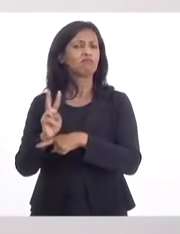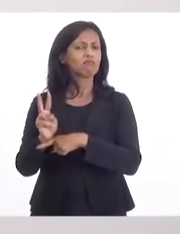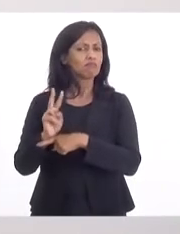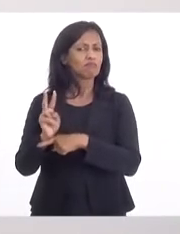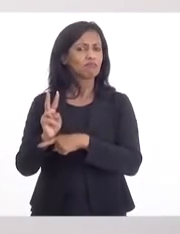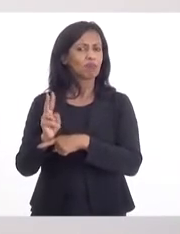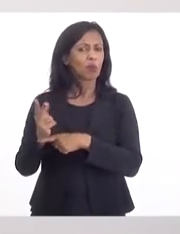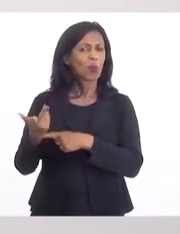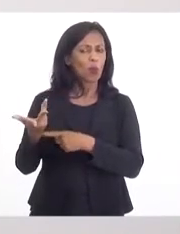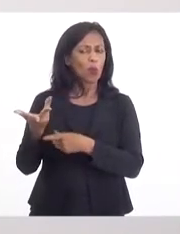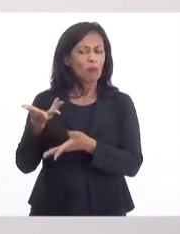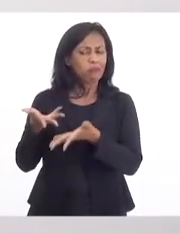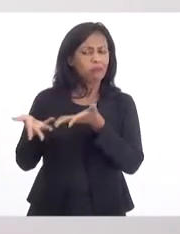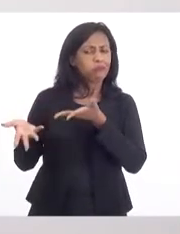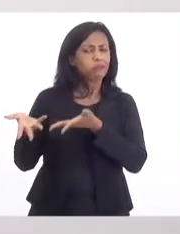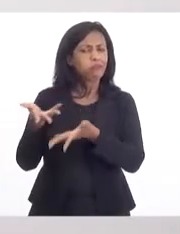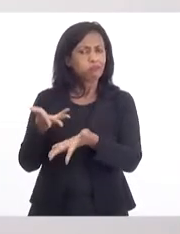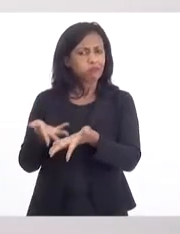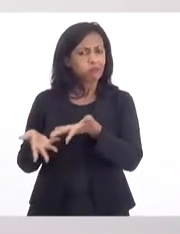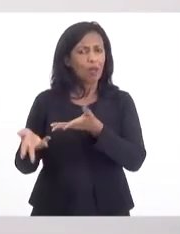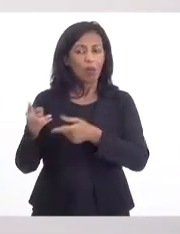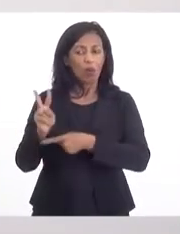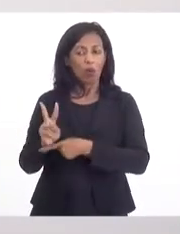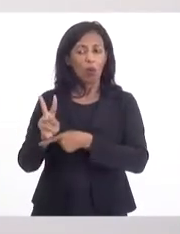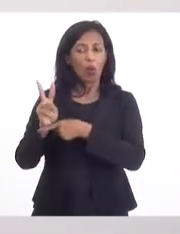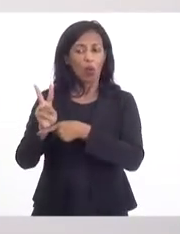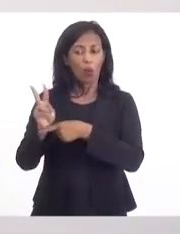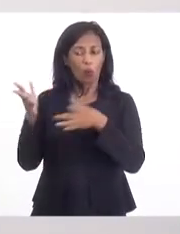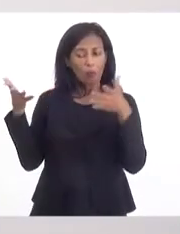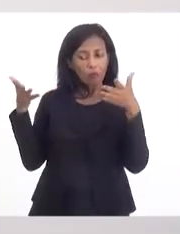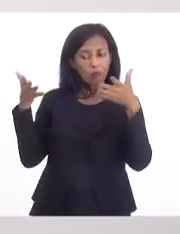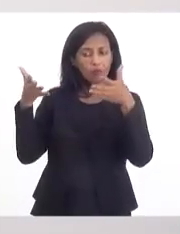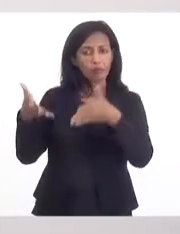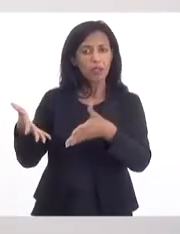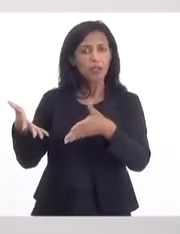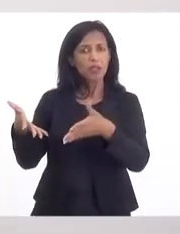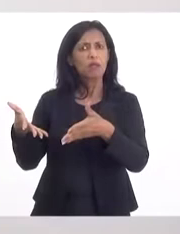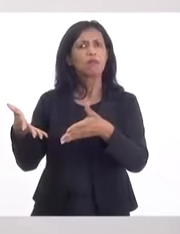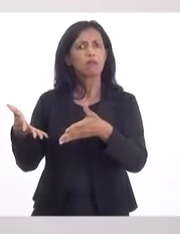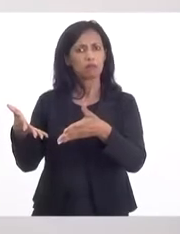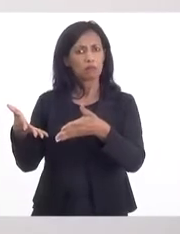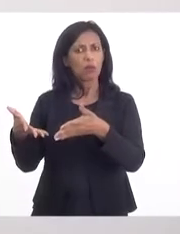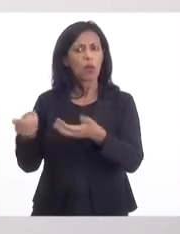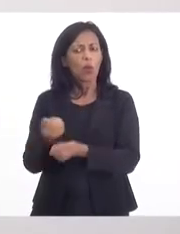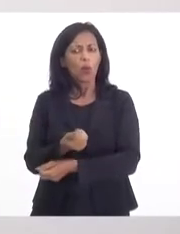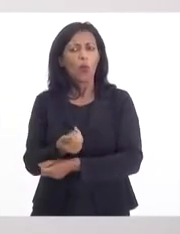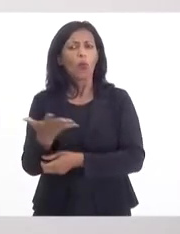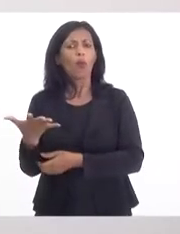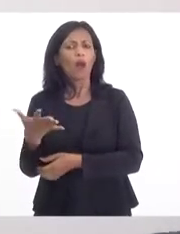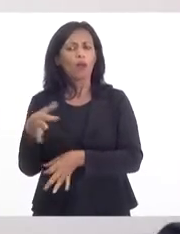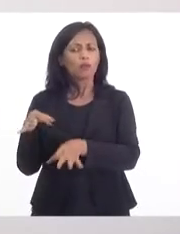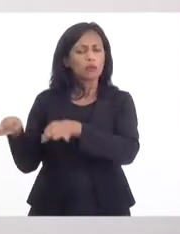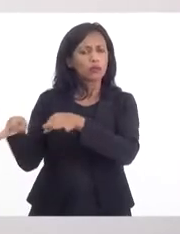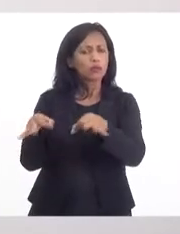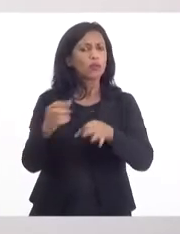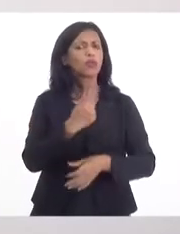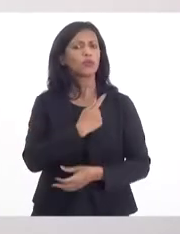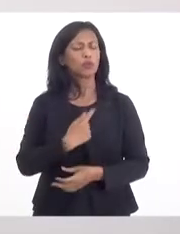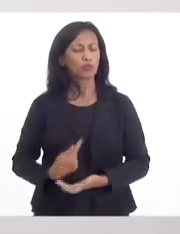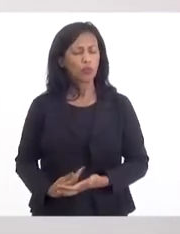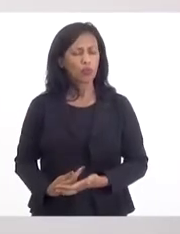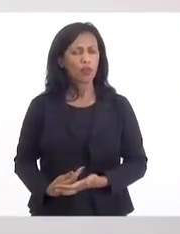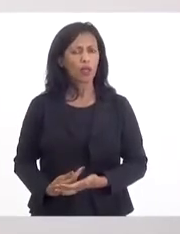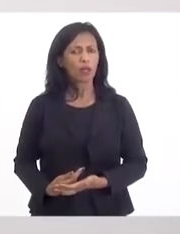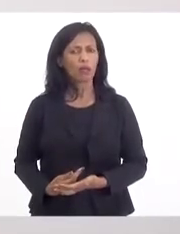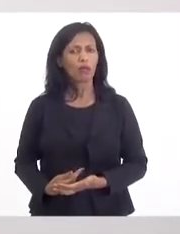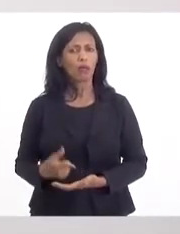com muita parcimônia, com um olhar clínico sobre quais são os projetos do governo